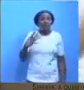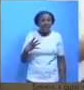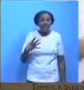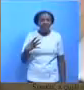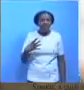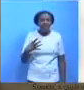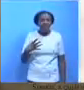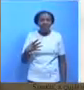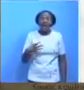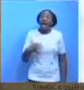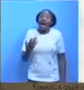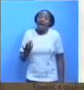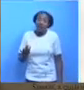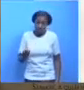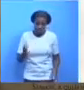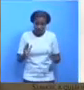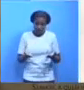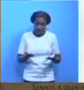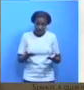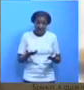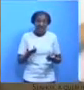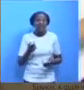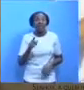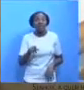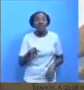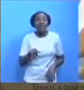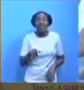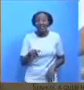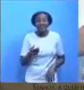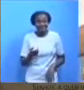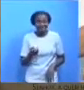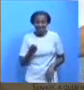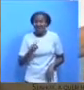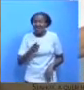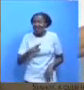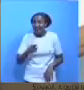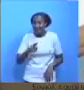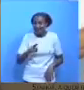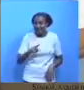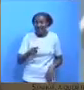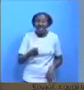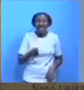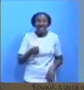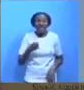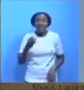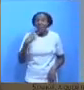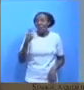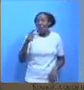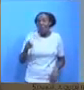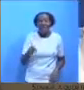pode ofender alguém que sabe que é pequeno? Agora, se eu me acho muito grande, qualquer coisinha me